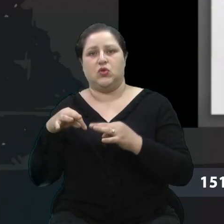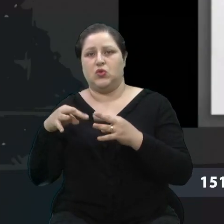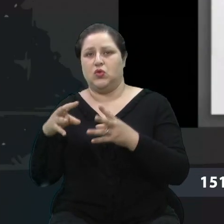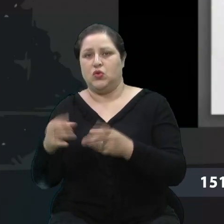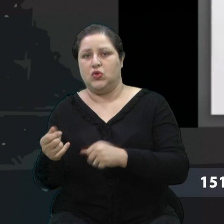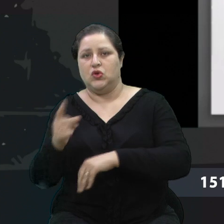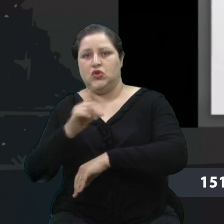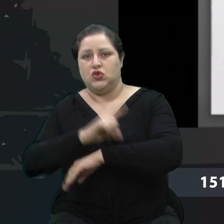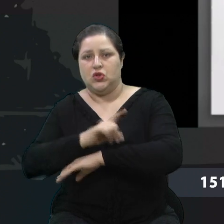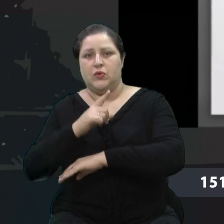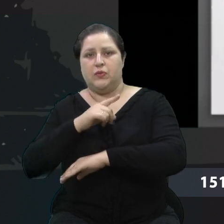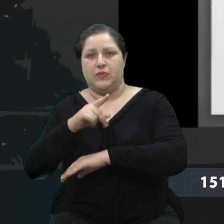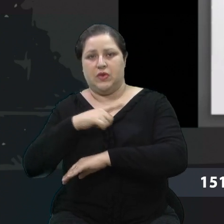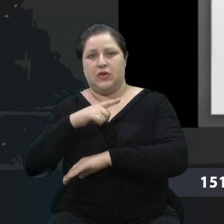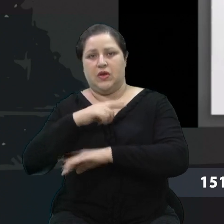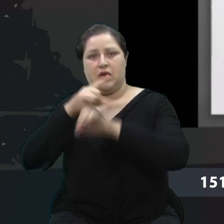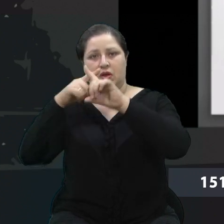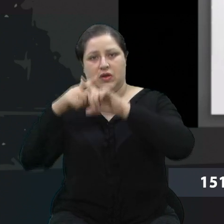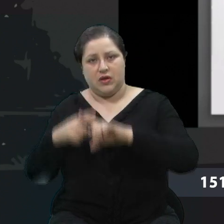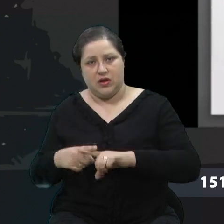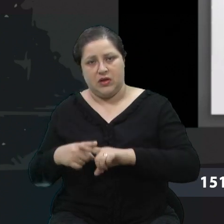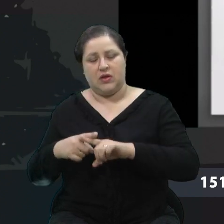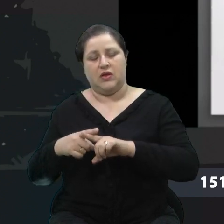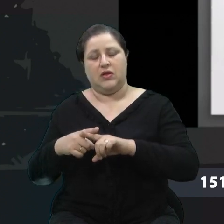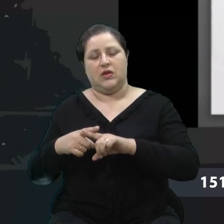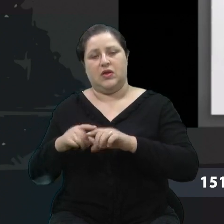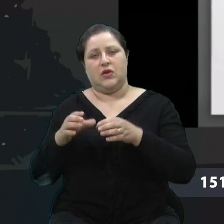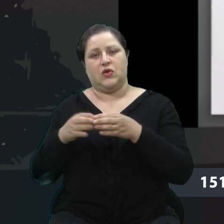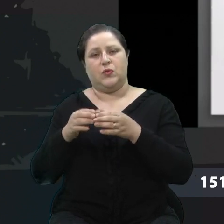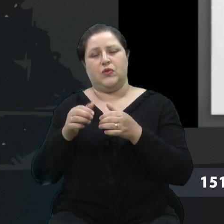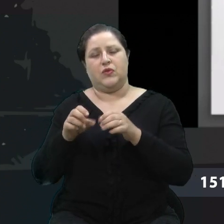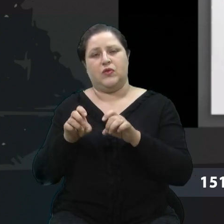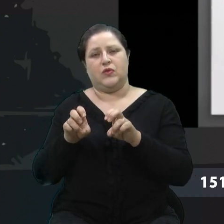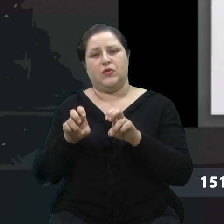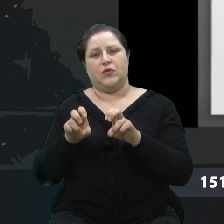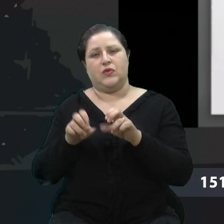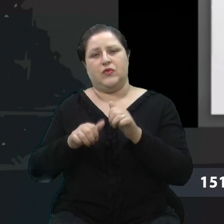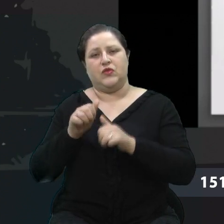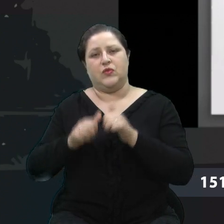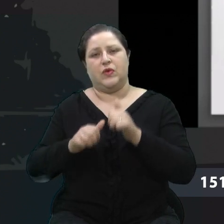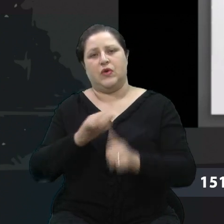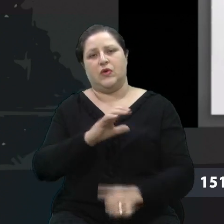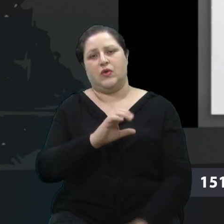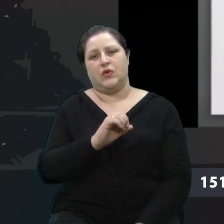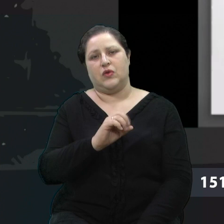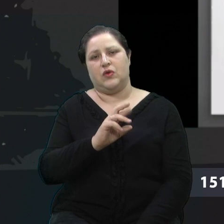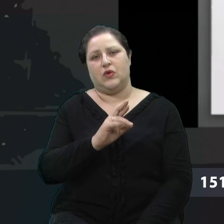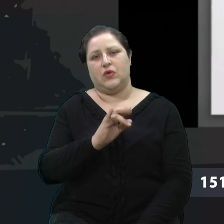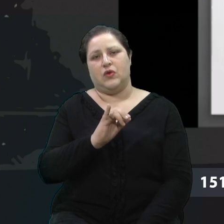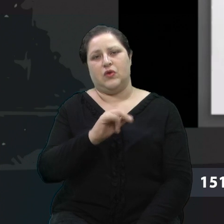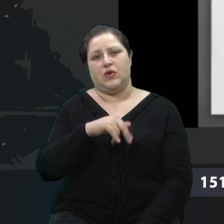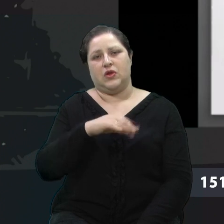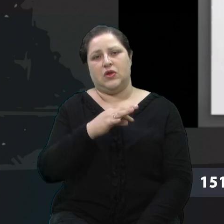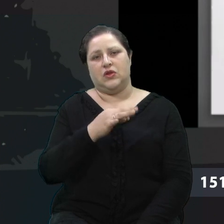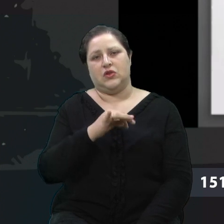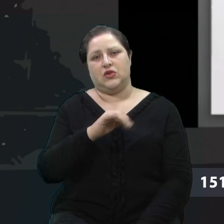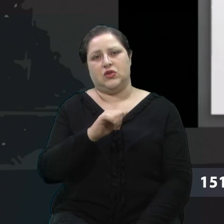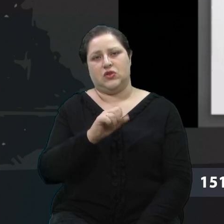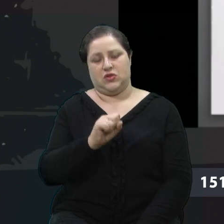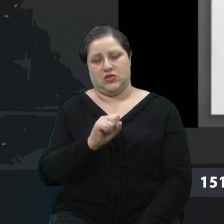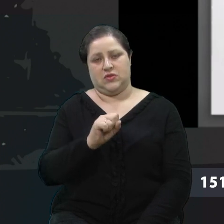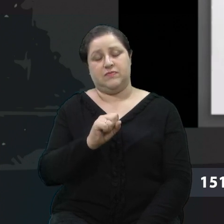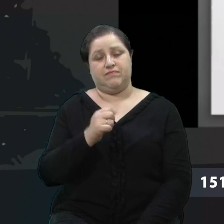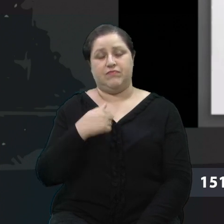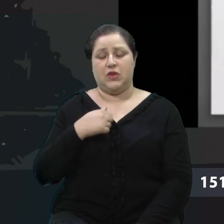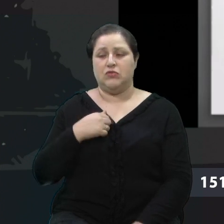dias de jogos do Corinthians, que é um atrativo muito grande. E eu comecei a conversar com as pessoas que estavam